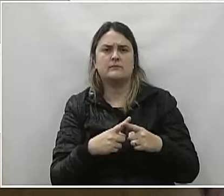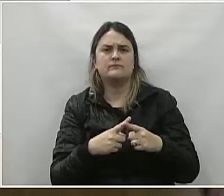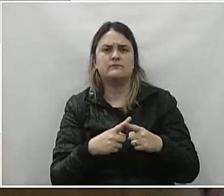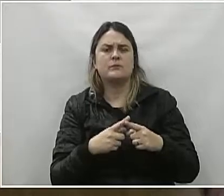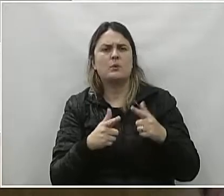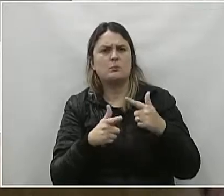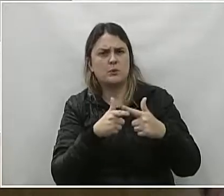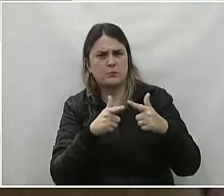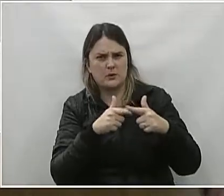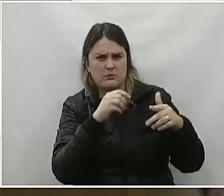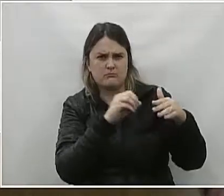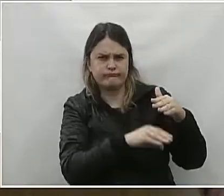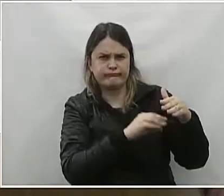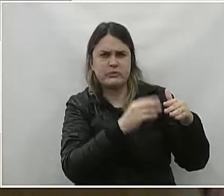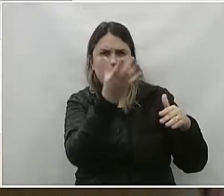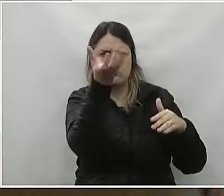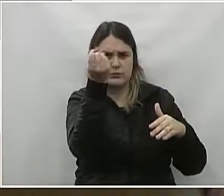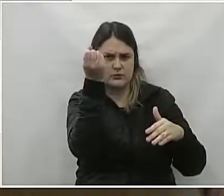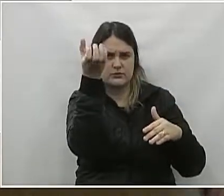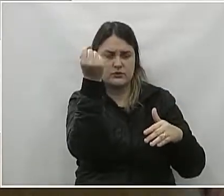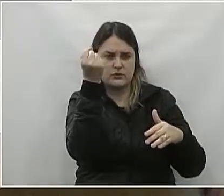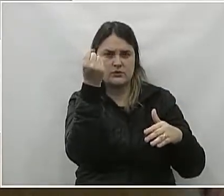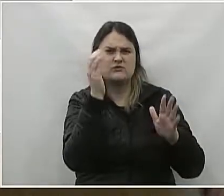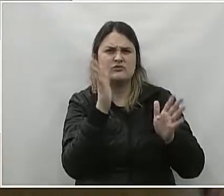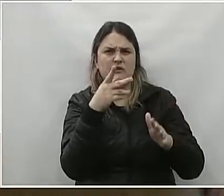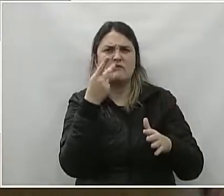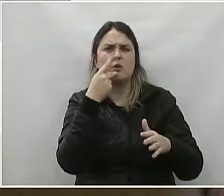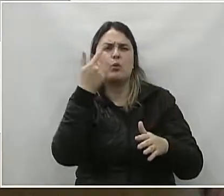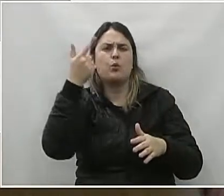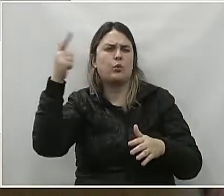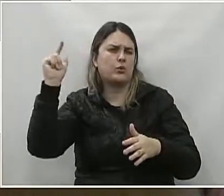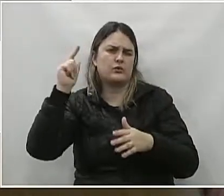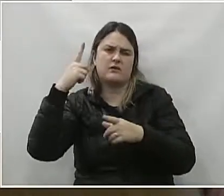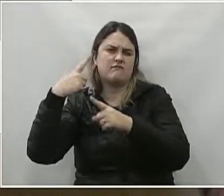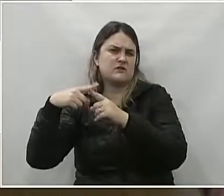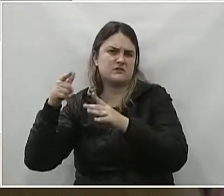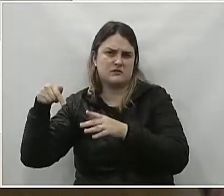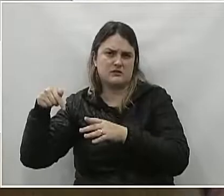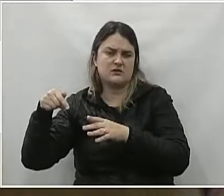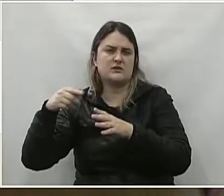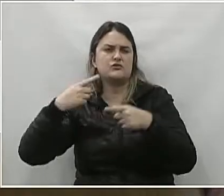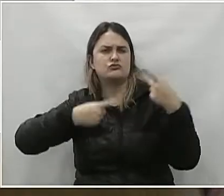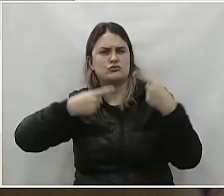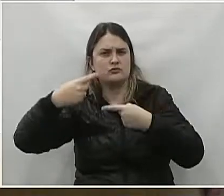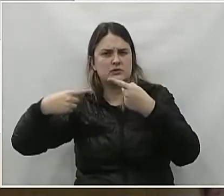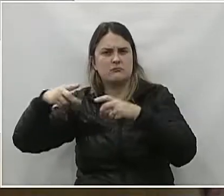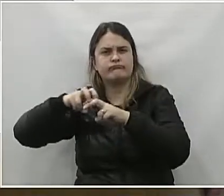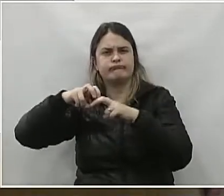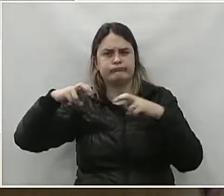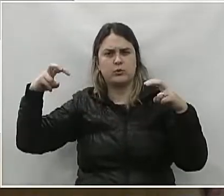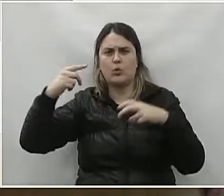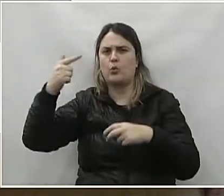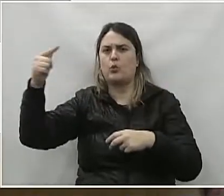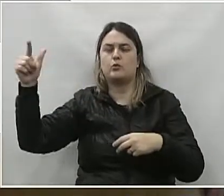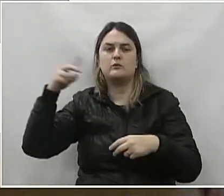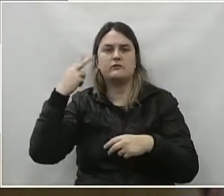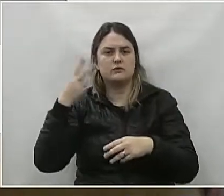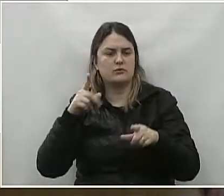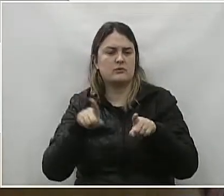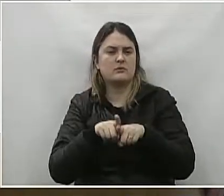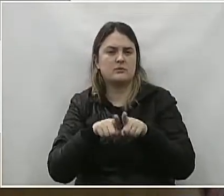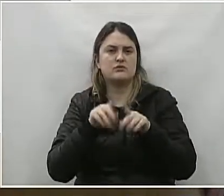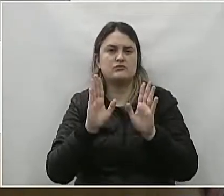o problema do fundão, como foi falado já em outras vezes aqui nessa mesma casa, por mim e por outros vereadores que aqui